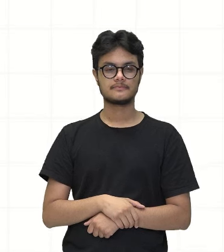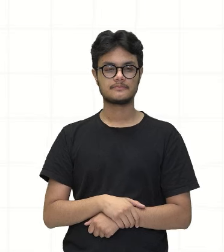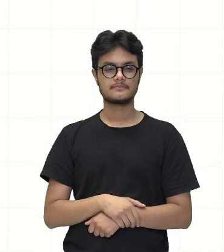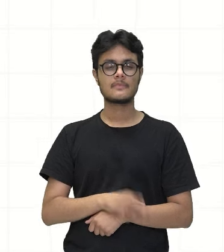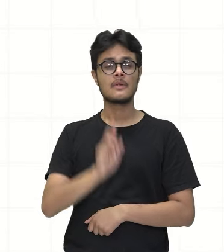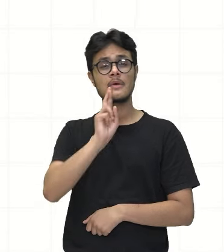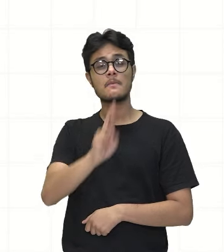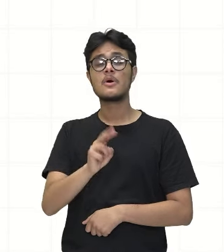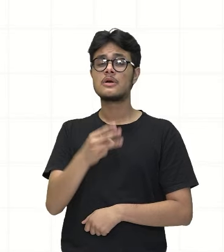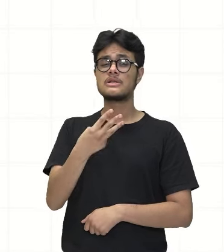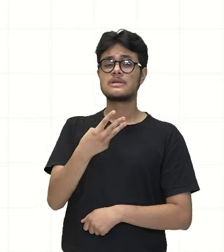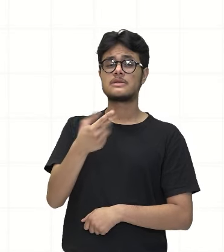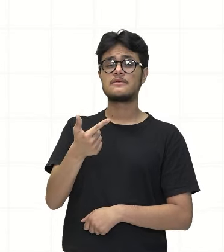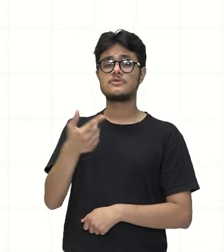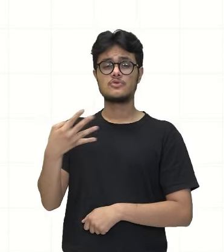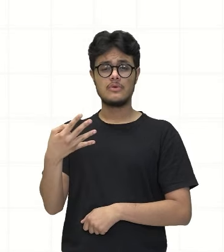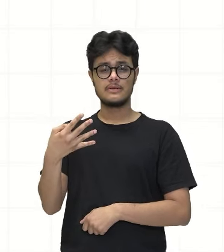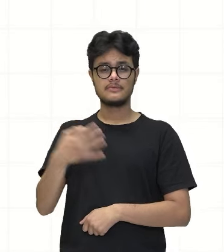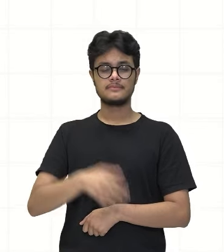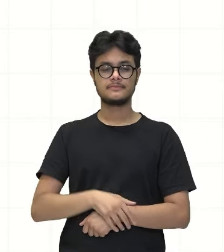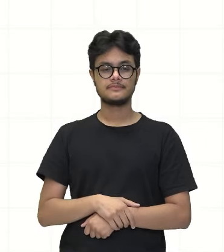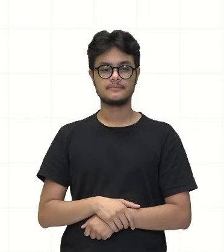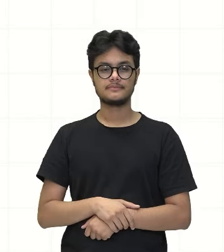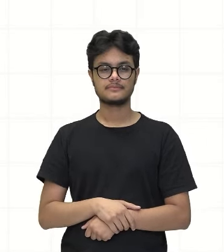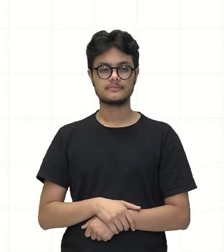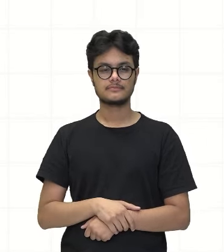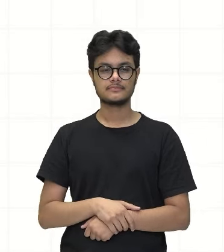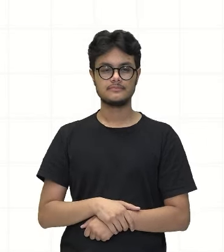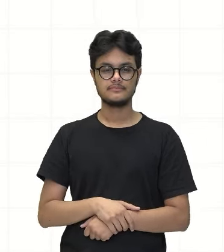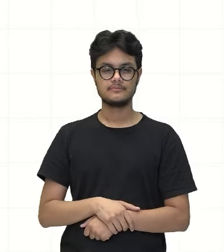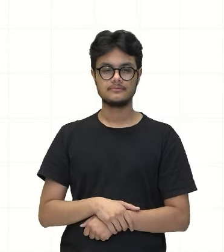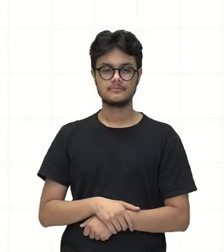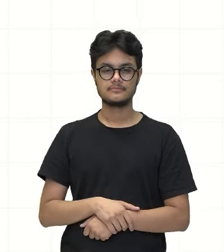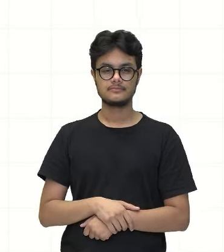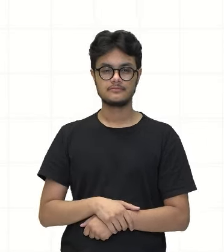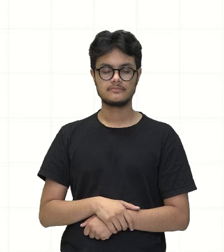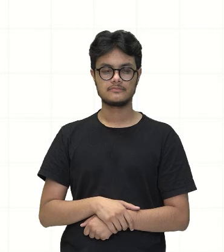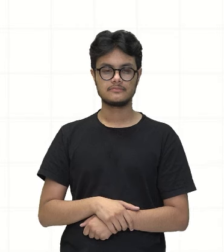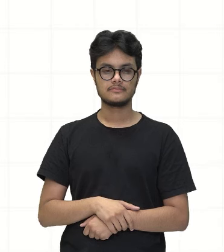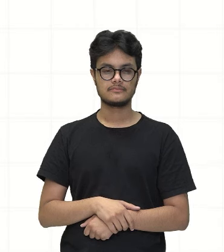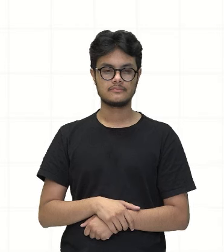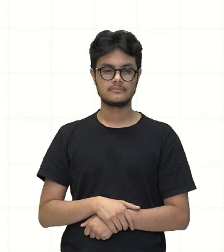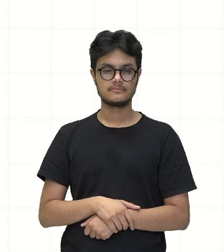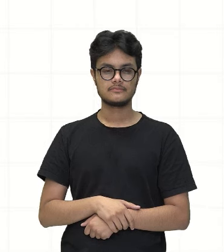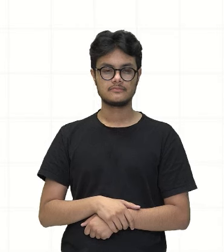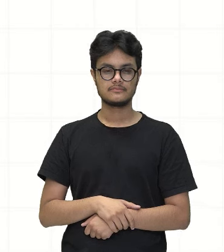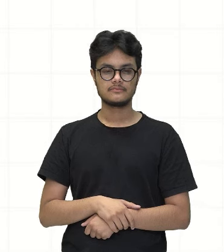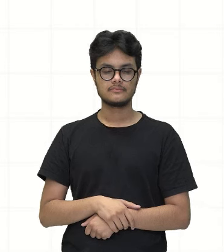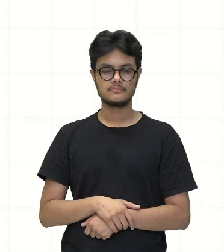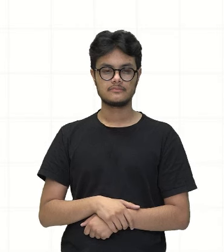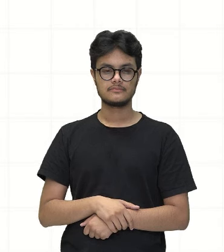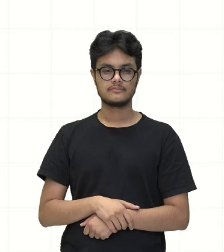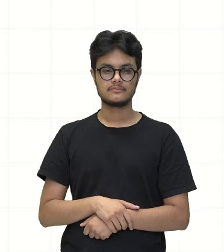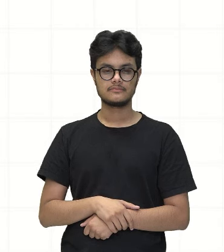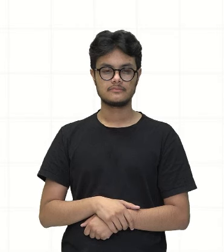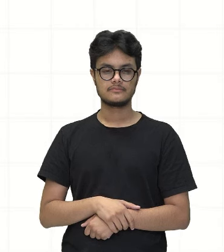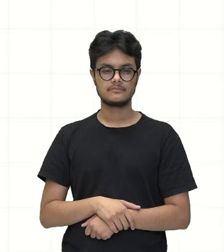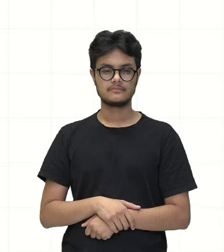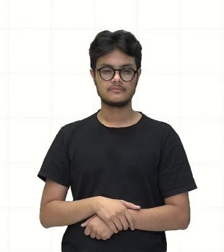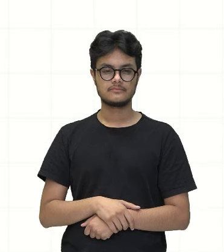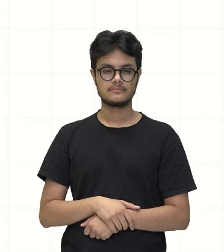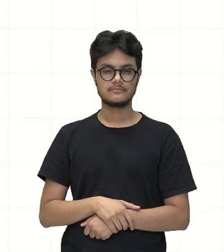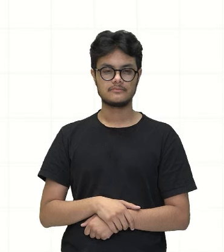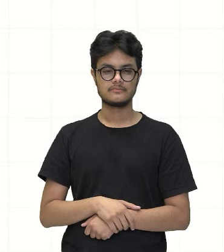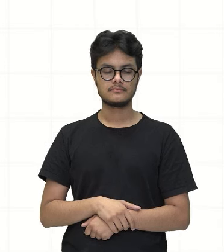324. Vamos ver aqui. 54 vezes 6. 6 vezes 4, 24 vai 2. 6 vezes 5,